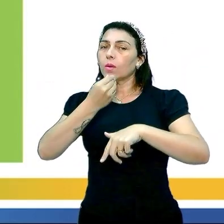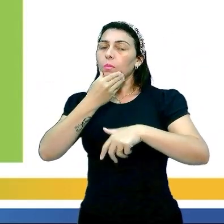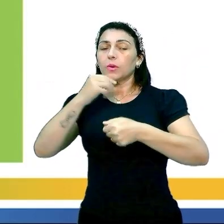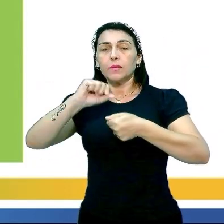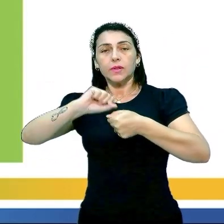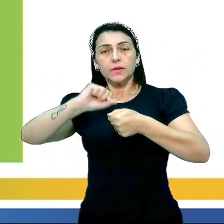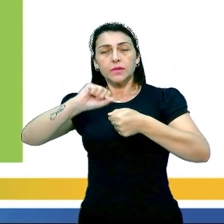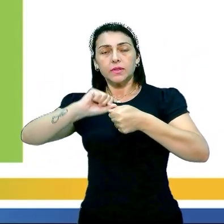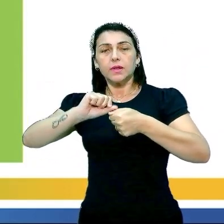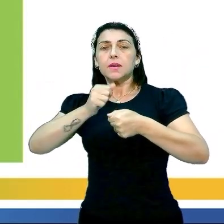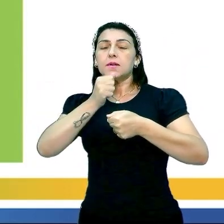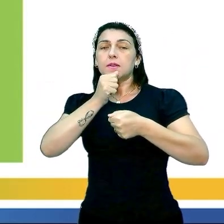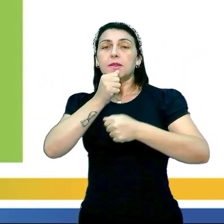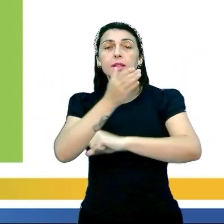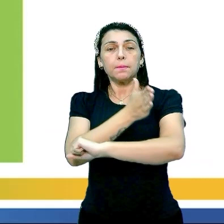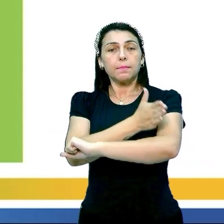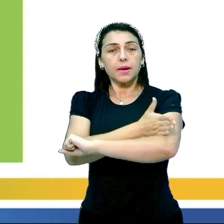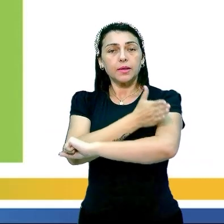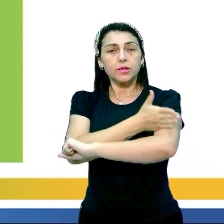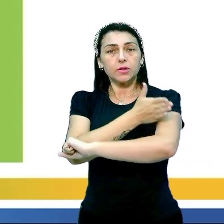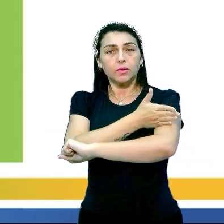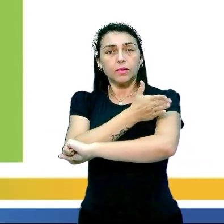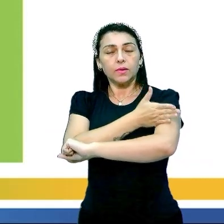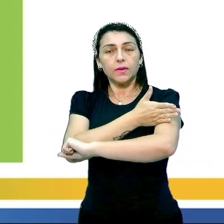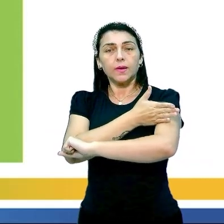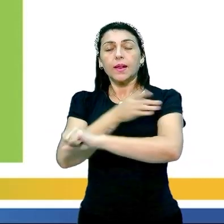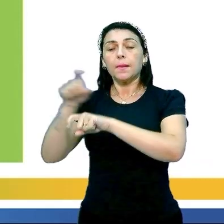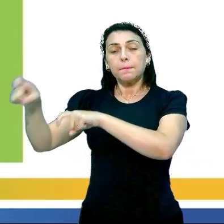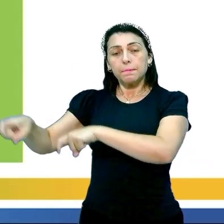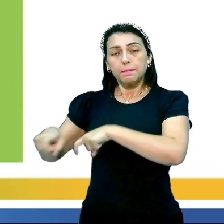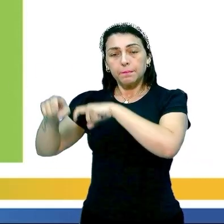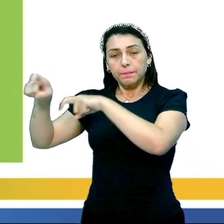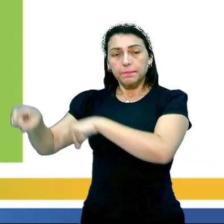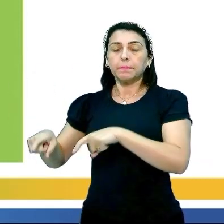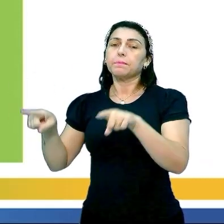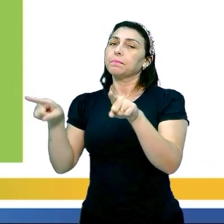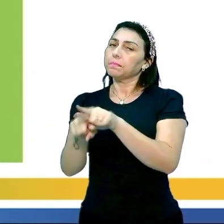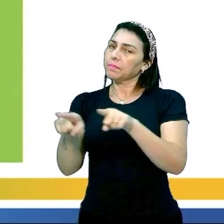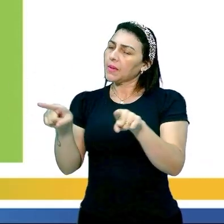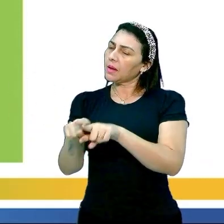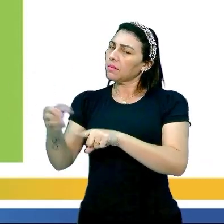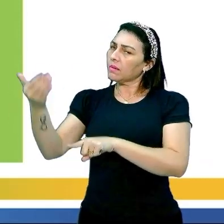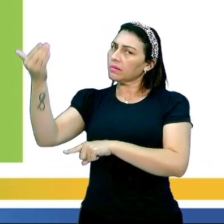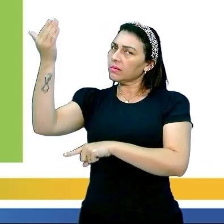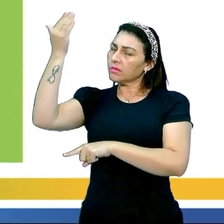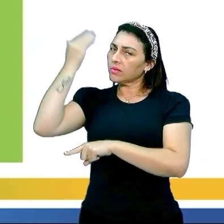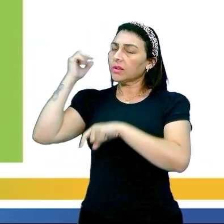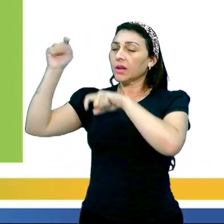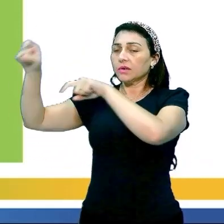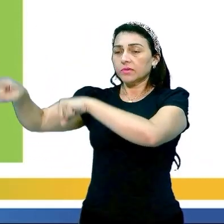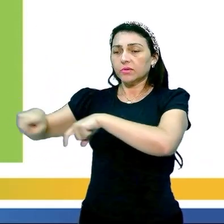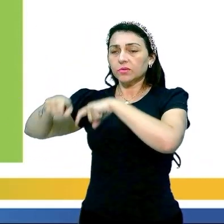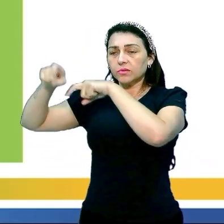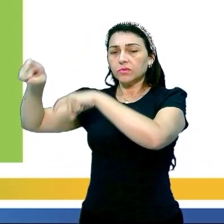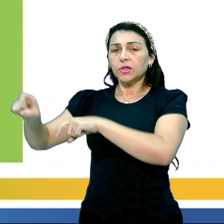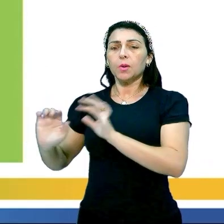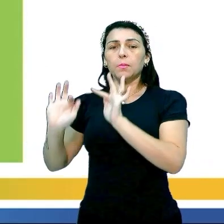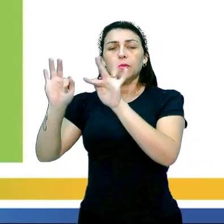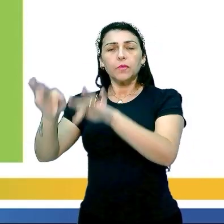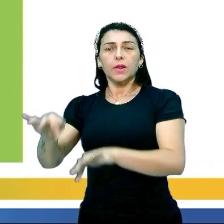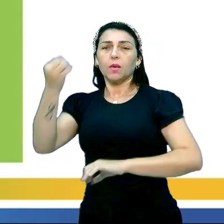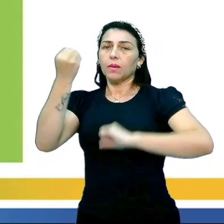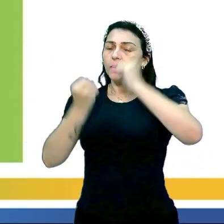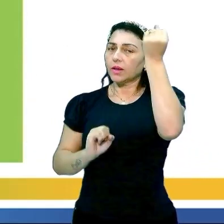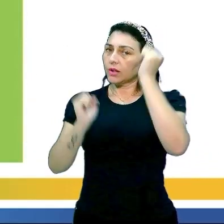vai fazer ainda na pré-história, a pecuária, que também é uma coisa muito antiga, a agricultura e, por fim,